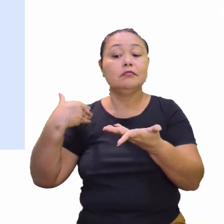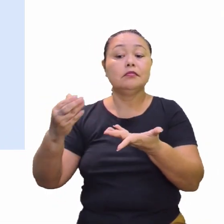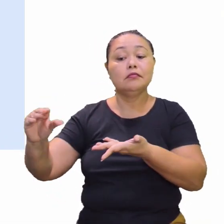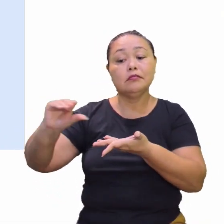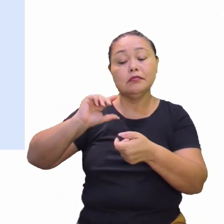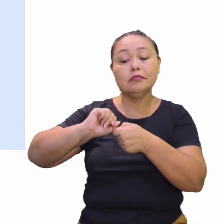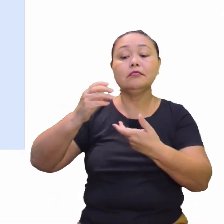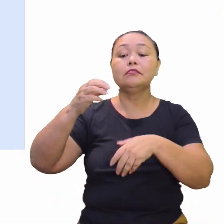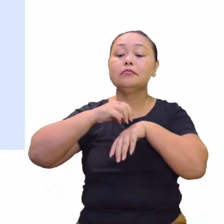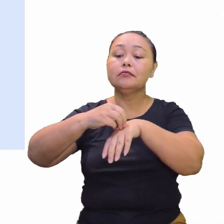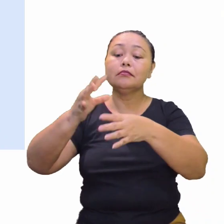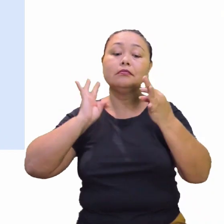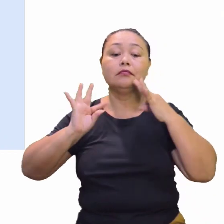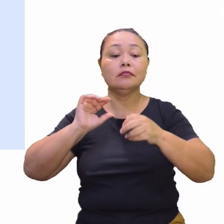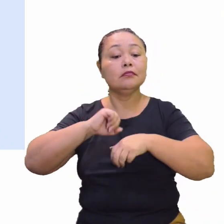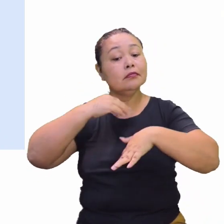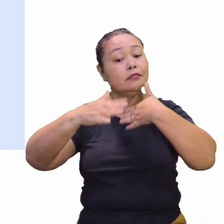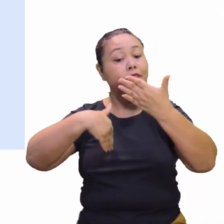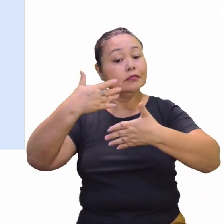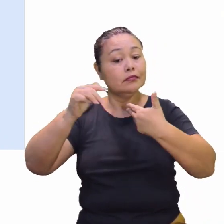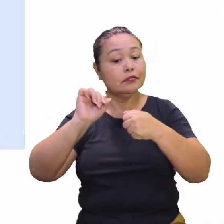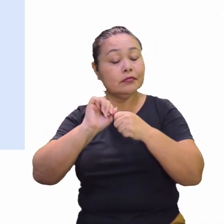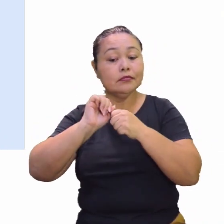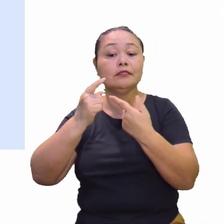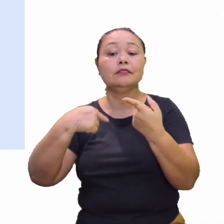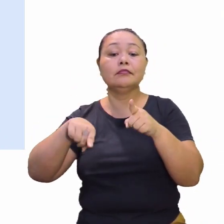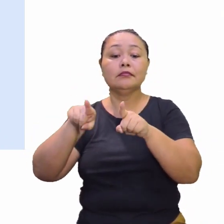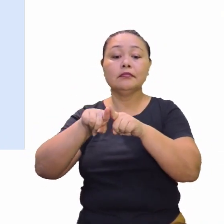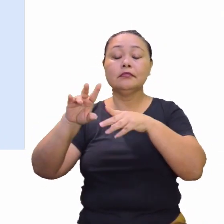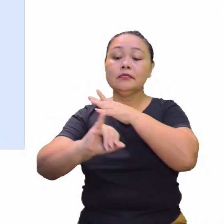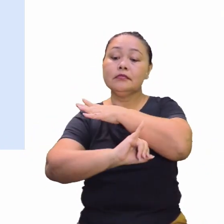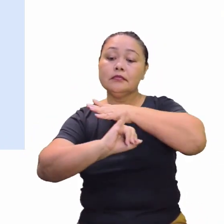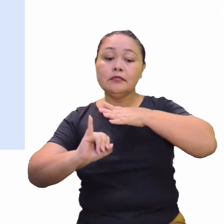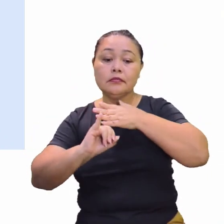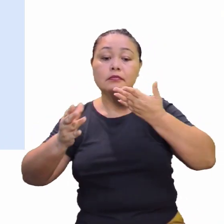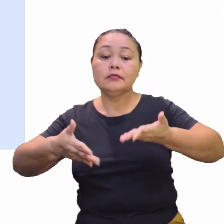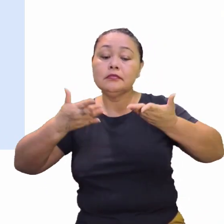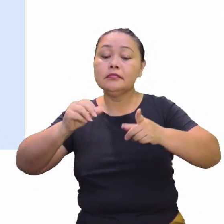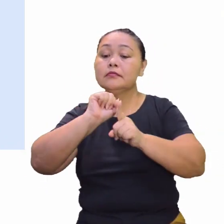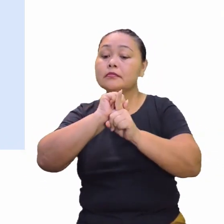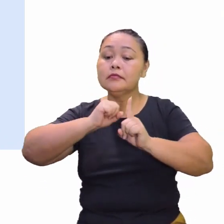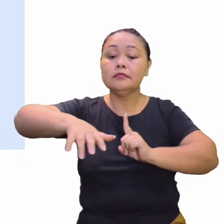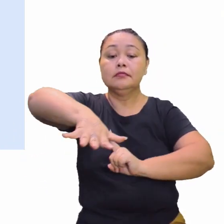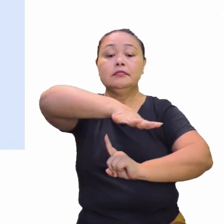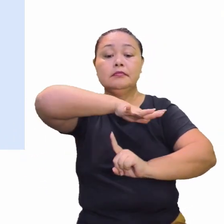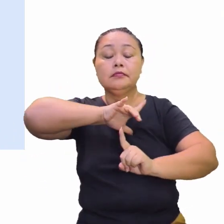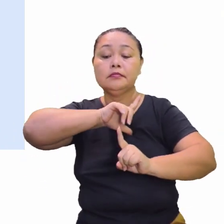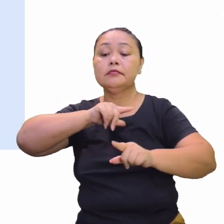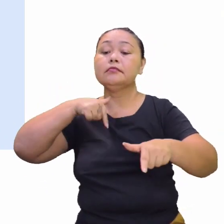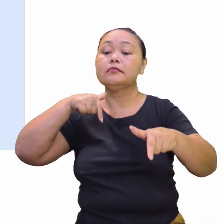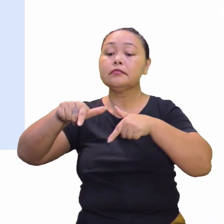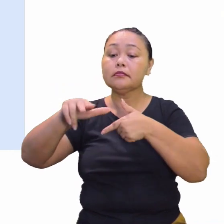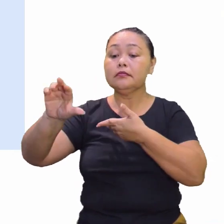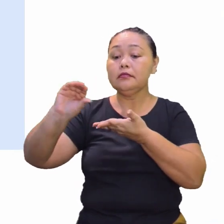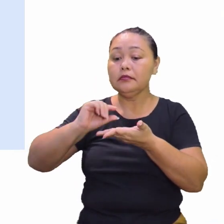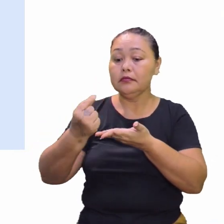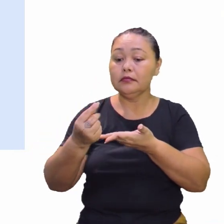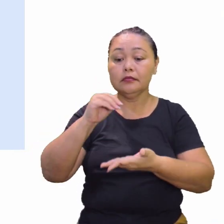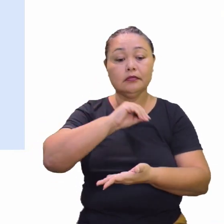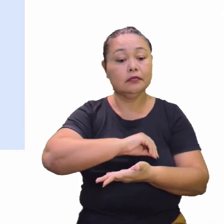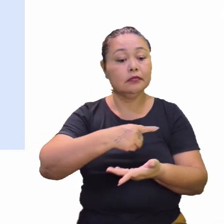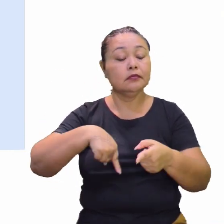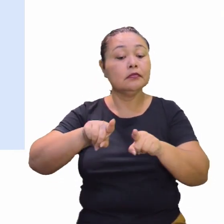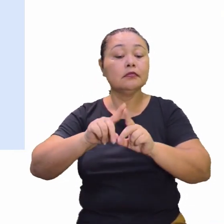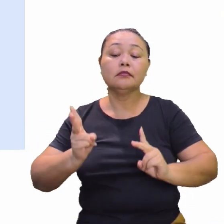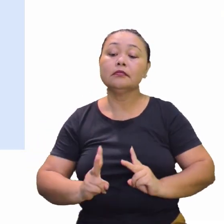turismo. Proporciona o desenvolvimento e possíveis melhorias da infraestrutura, promove a inclusão social como emprego e renda